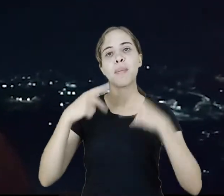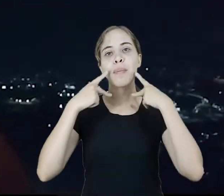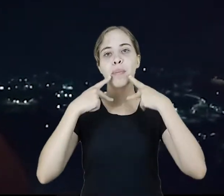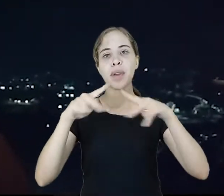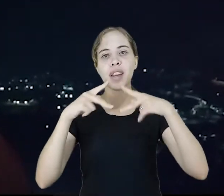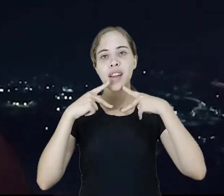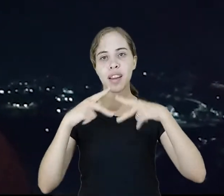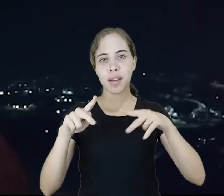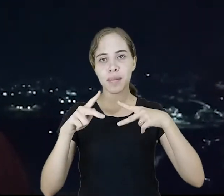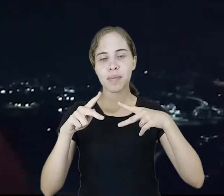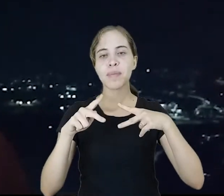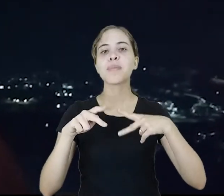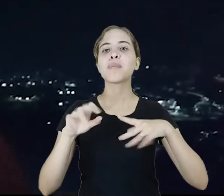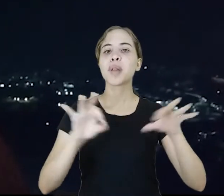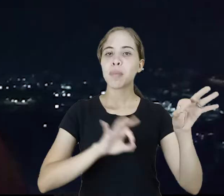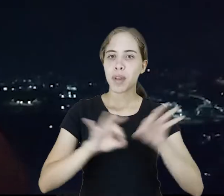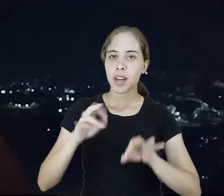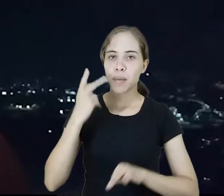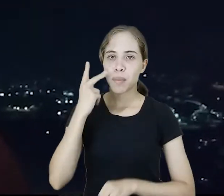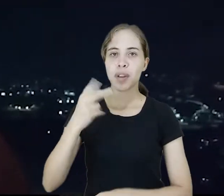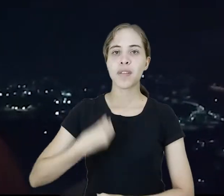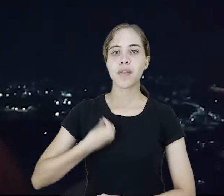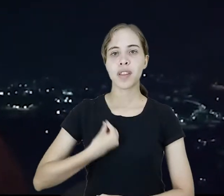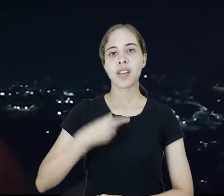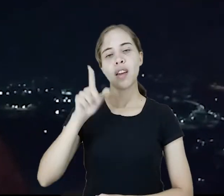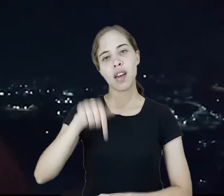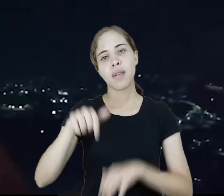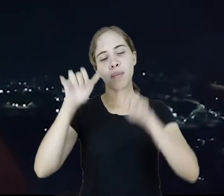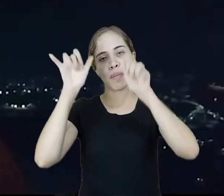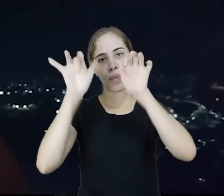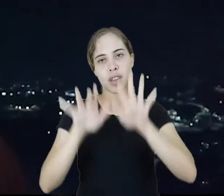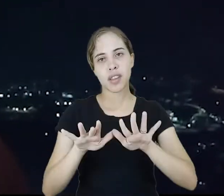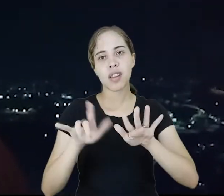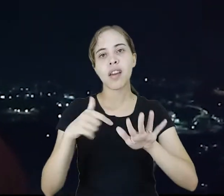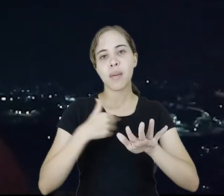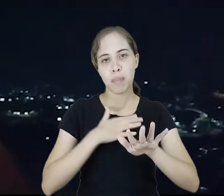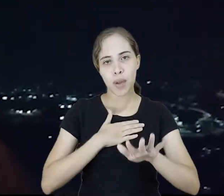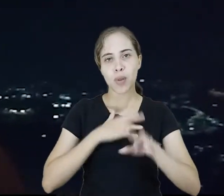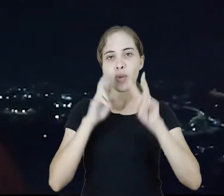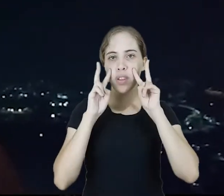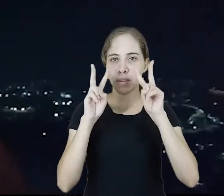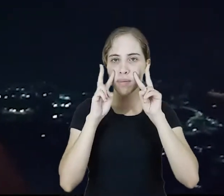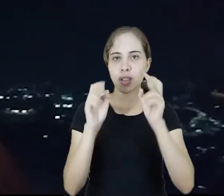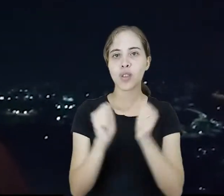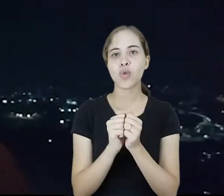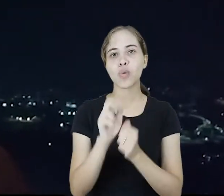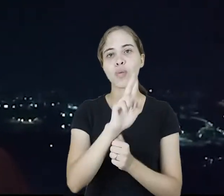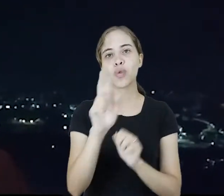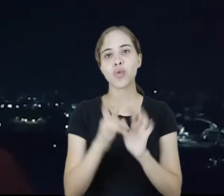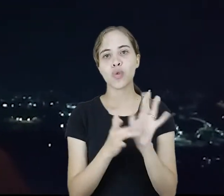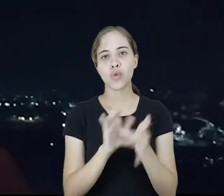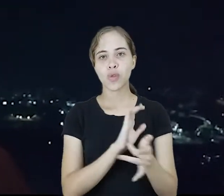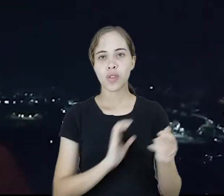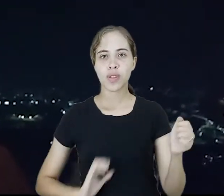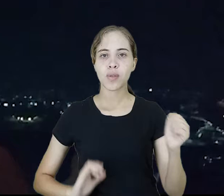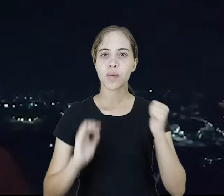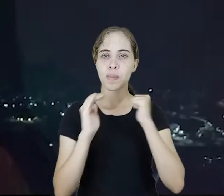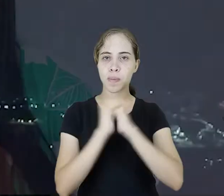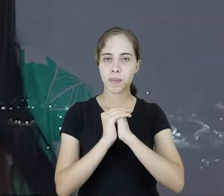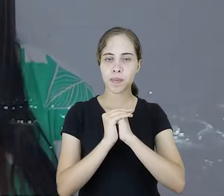a preparação para a vida. É uma bênção. Disso eu dou testemunho. Em nome de Jesus Cristo.